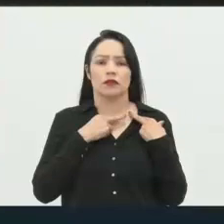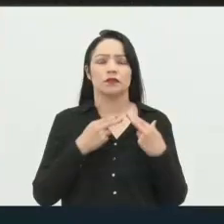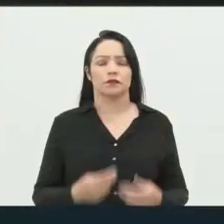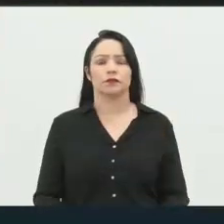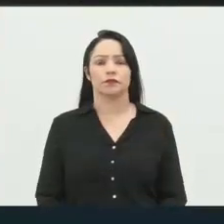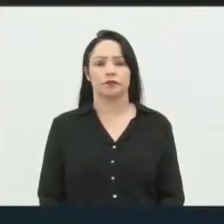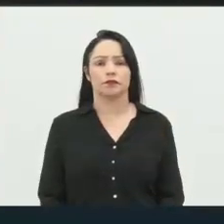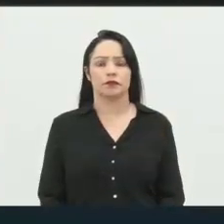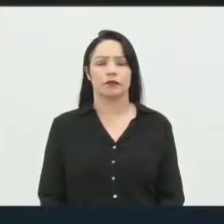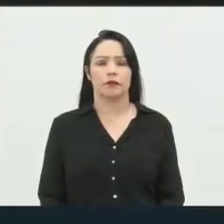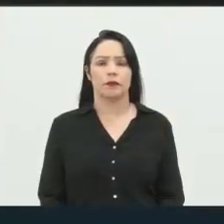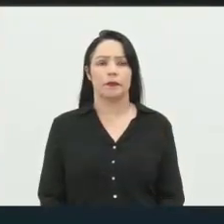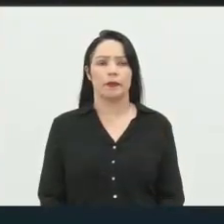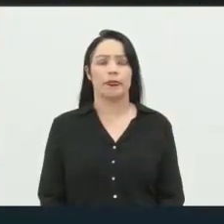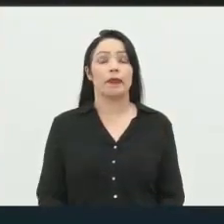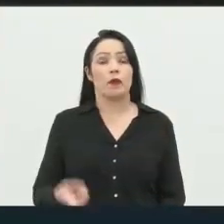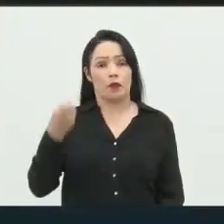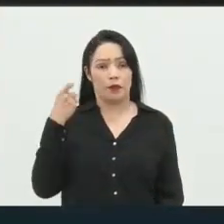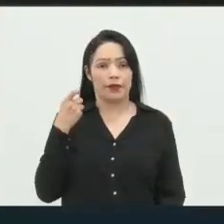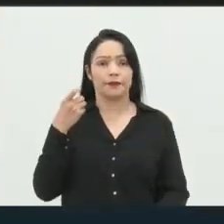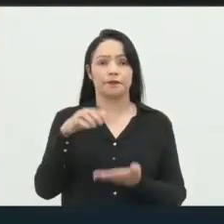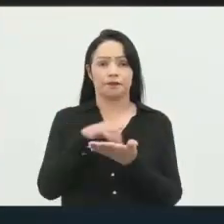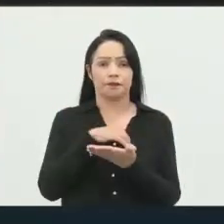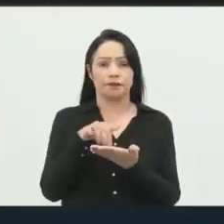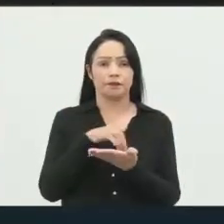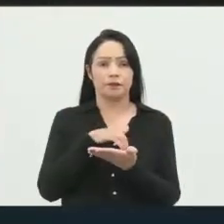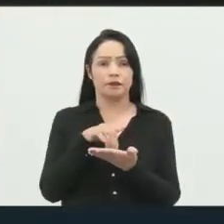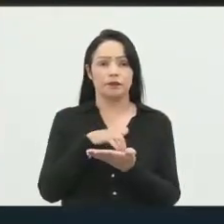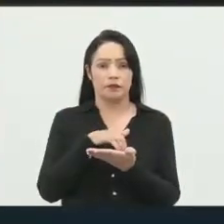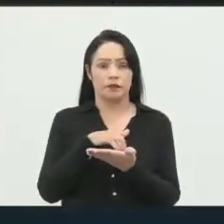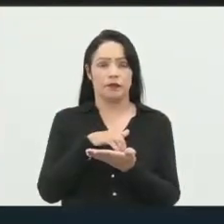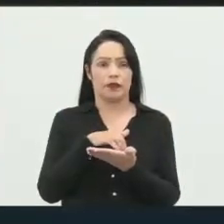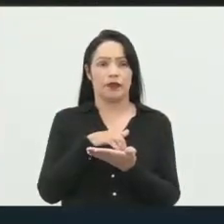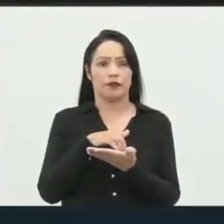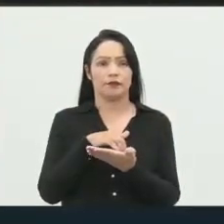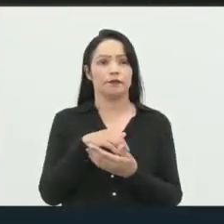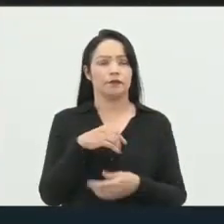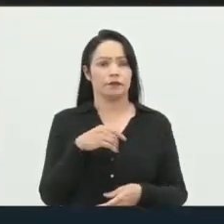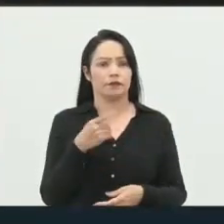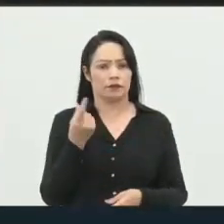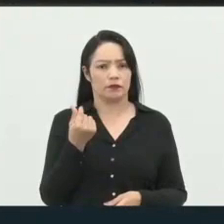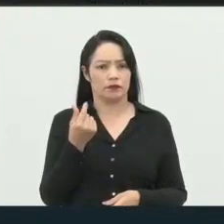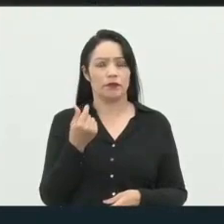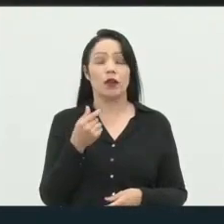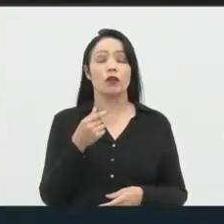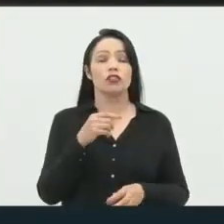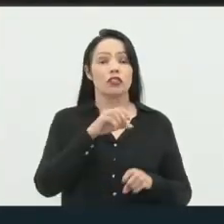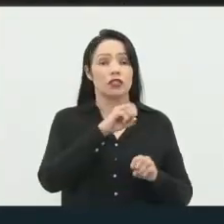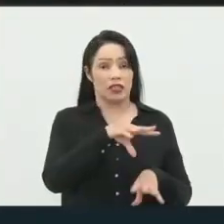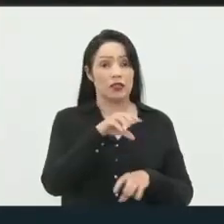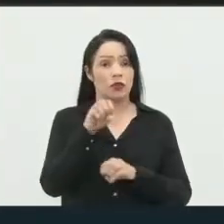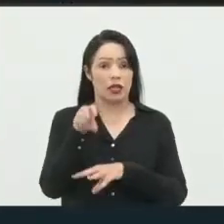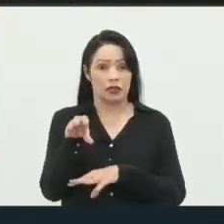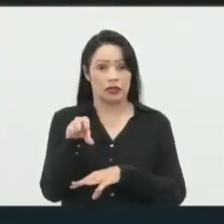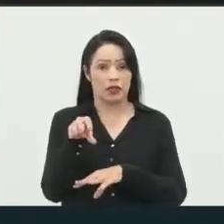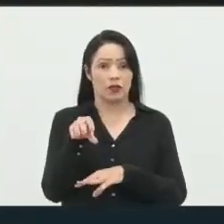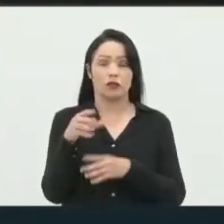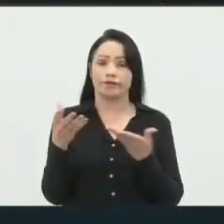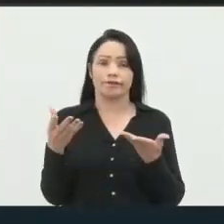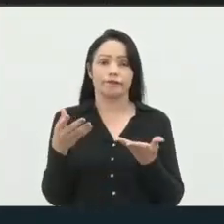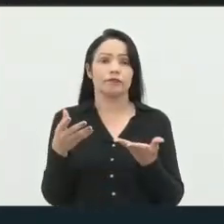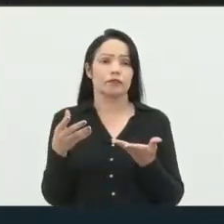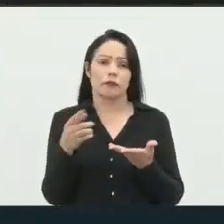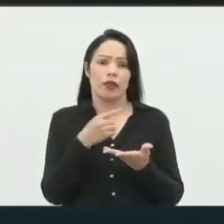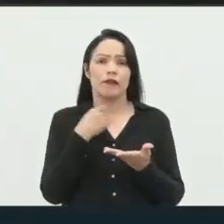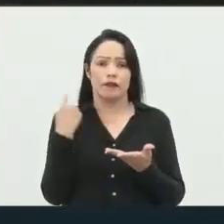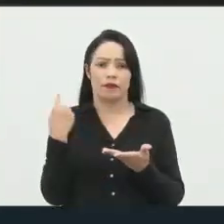o ex-secretário o ex-secretário de educação infelizmente não está mais entre nós